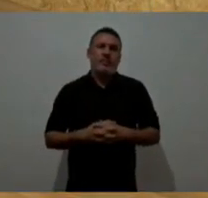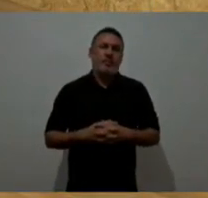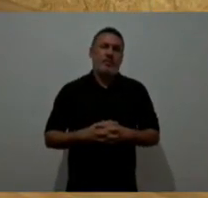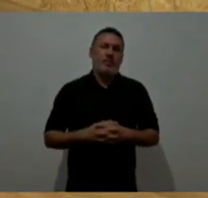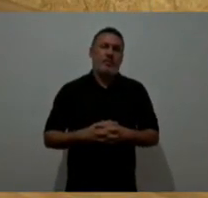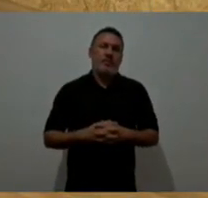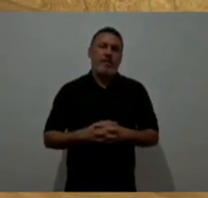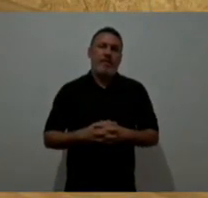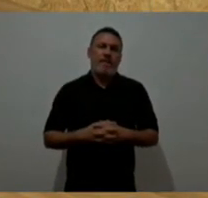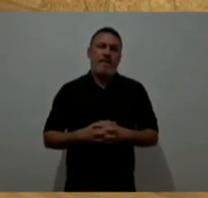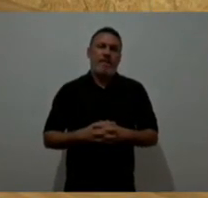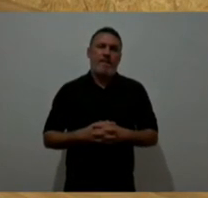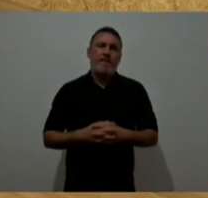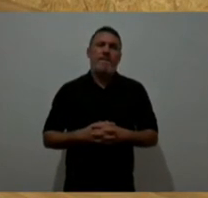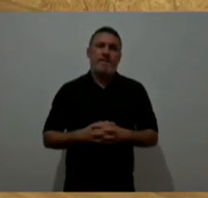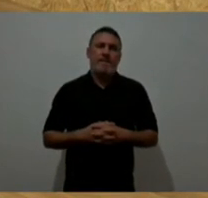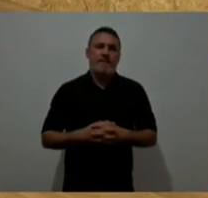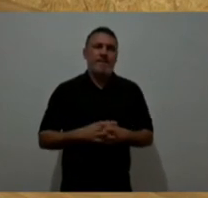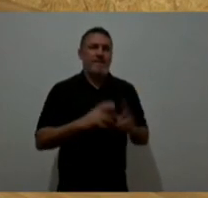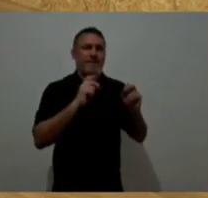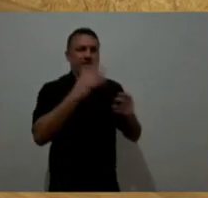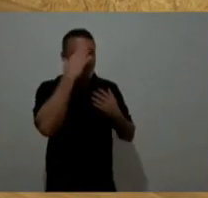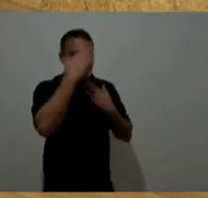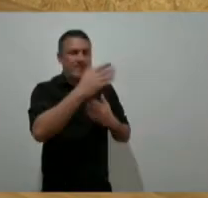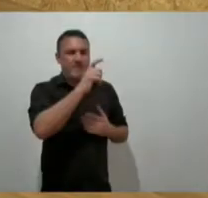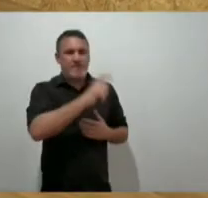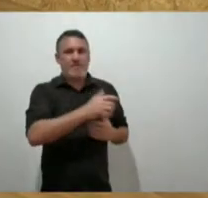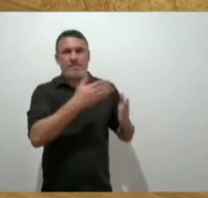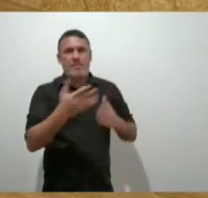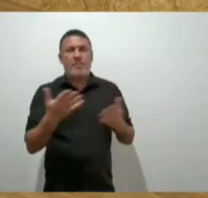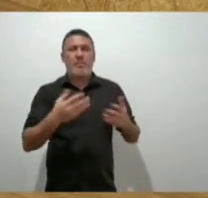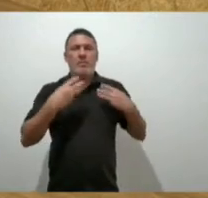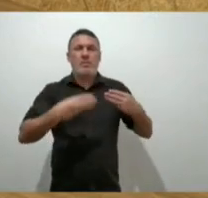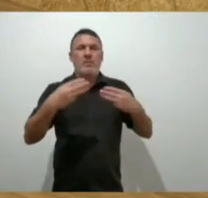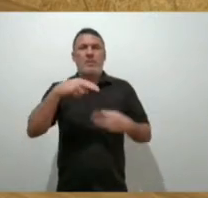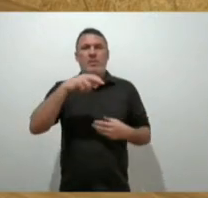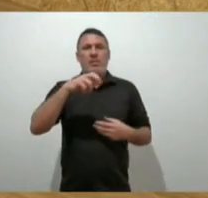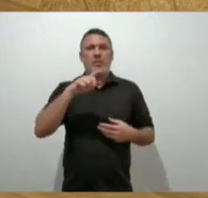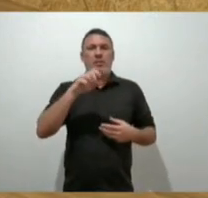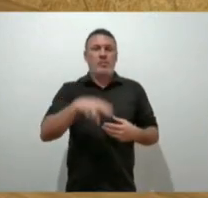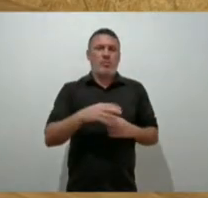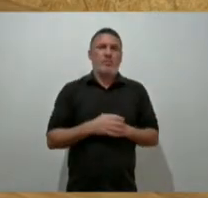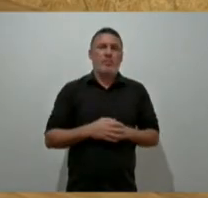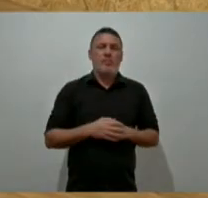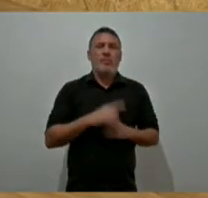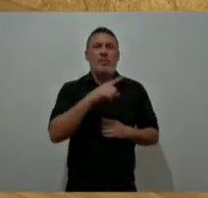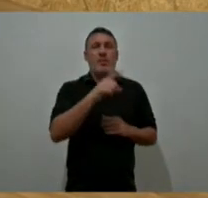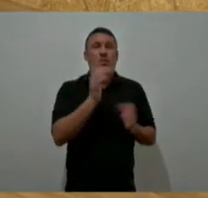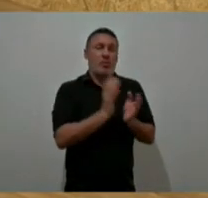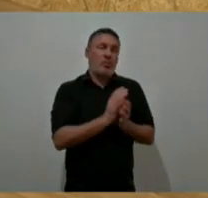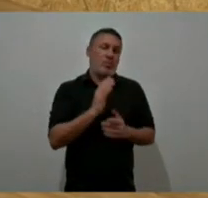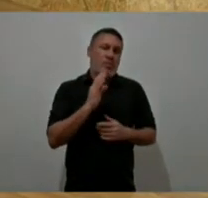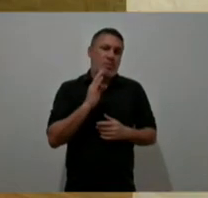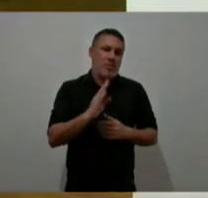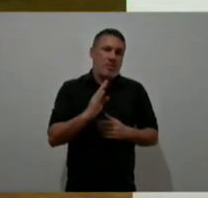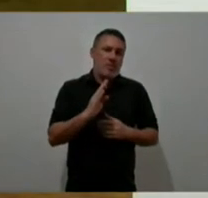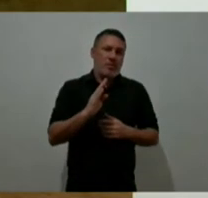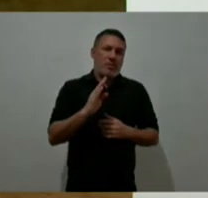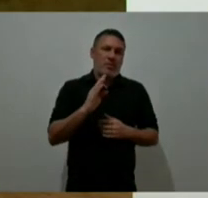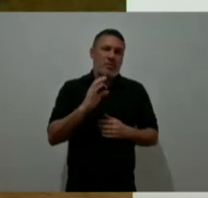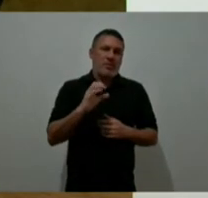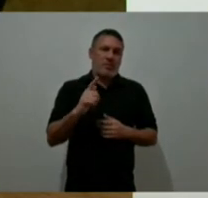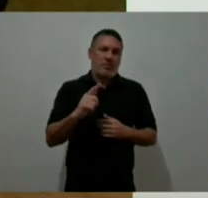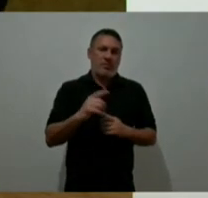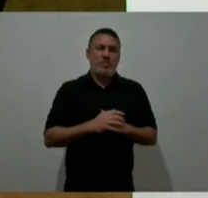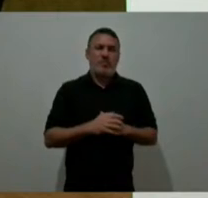Perfeito, Zé Armando, muito obrigado. Agora, ministro Nelson, quando vocês do BTG vão fazer um IPO ou um M&A, né, uma fusão